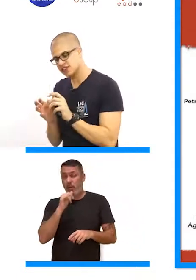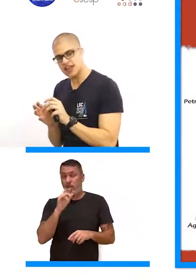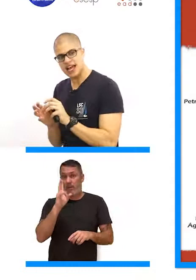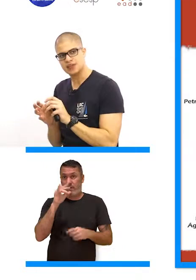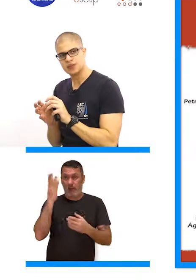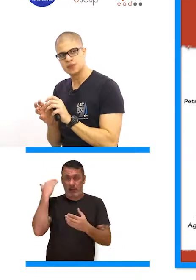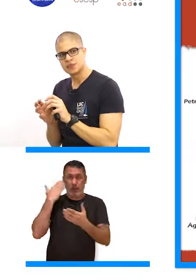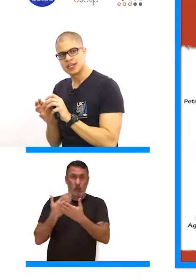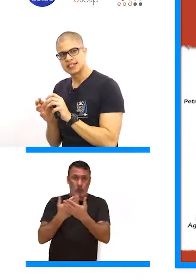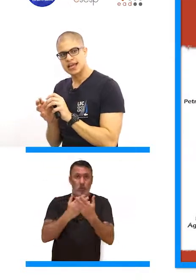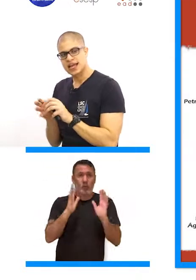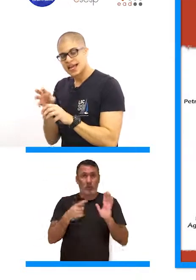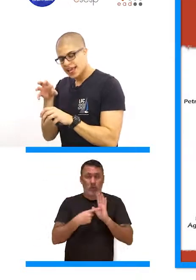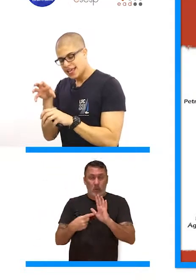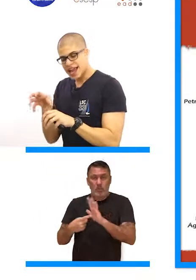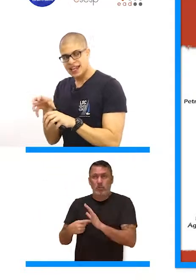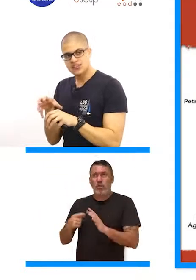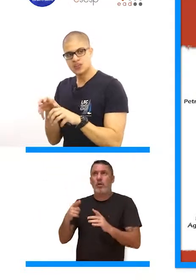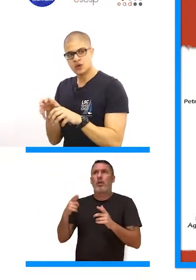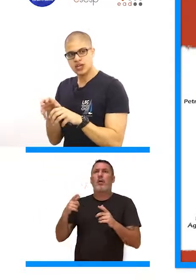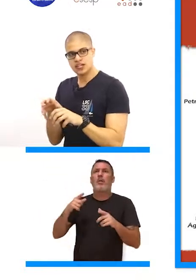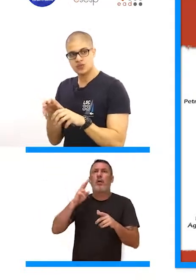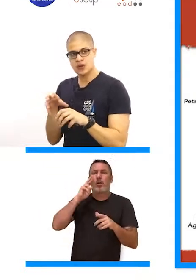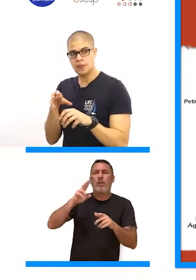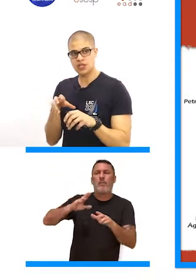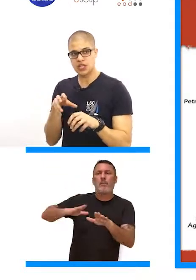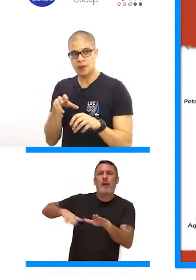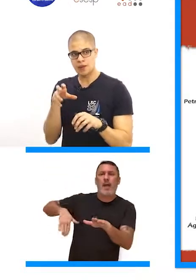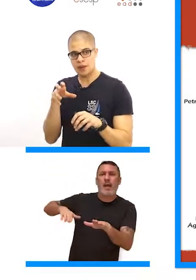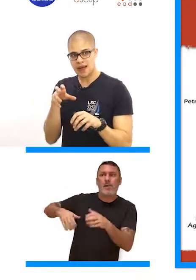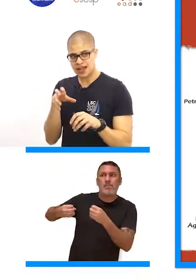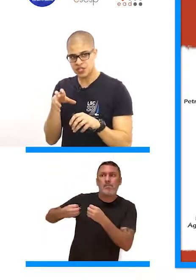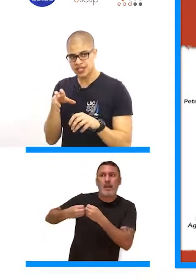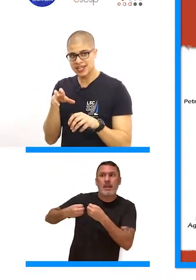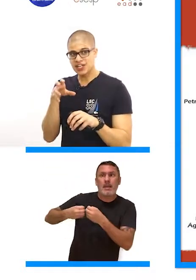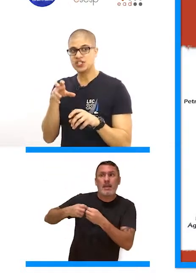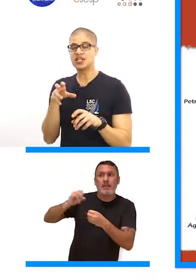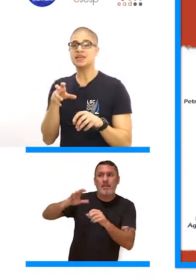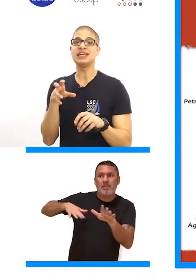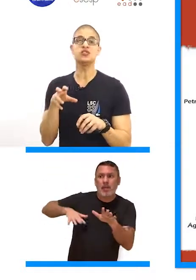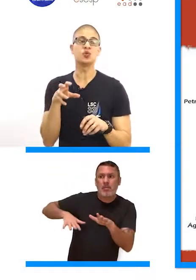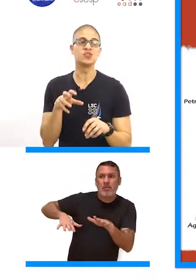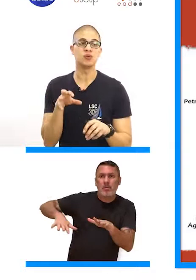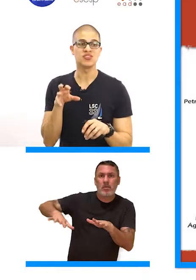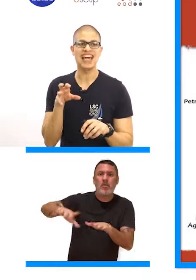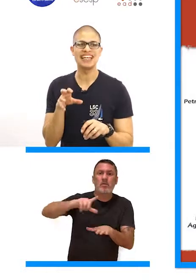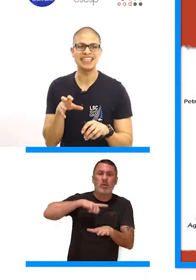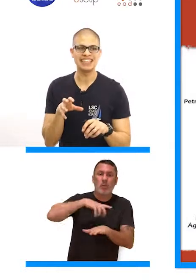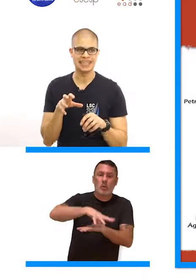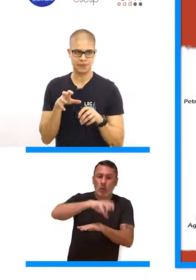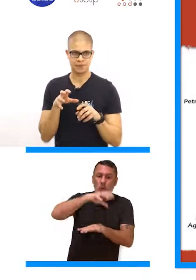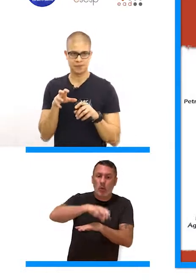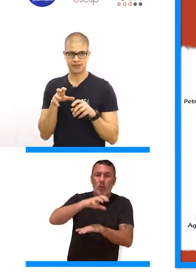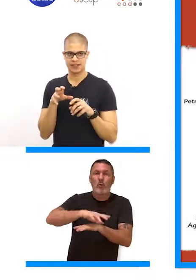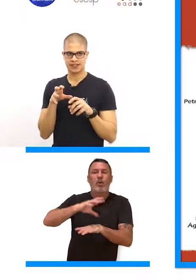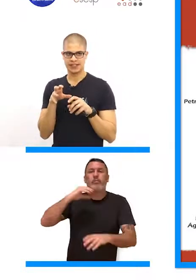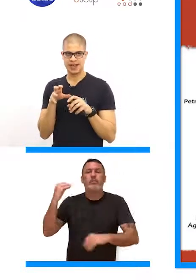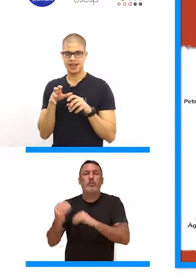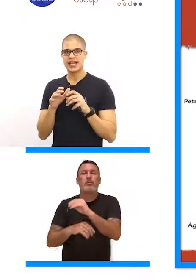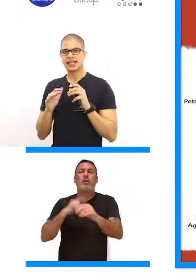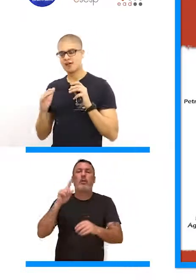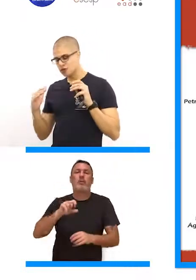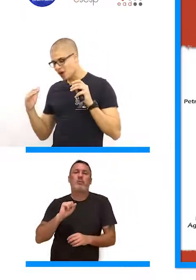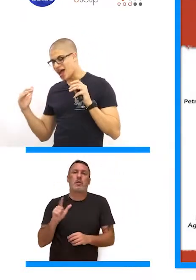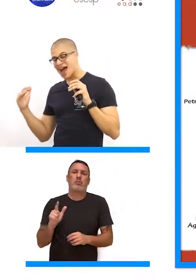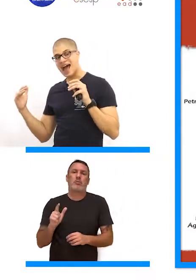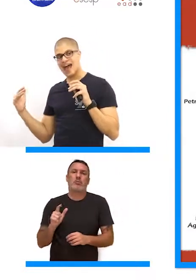for realizado, tá, em áreas litorâneas, você pode ter uma problemática de também intrusão salina.